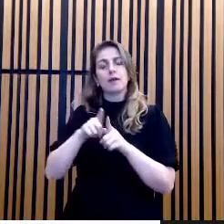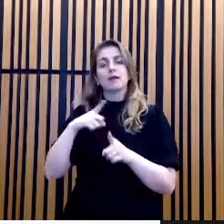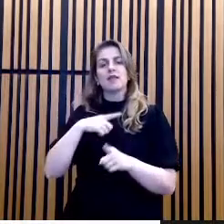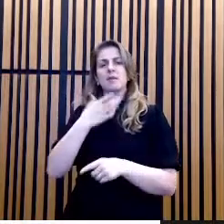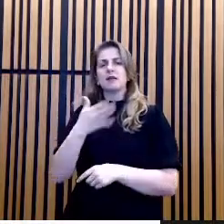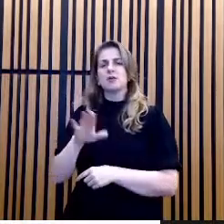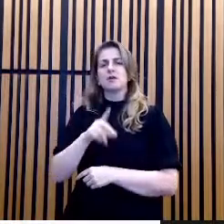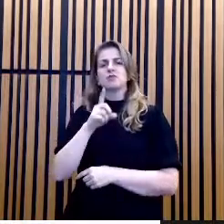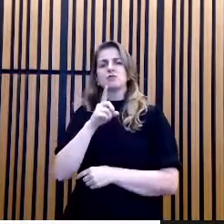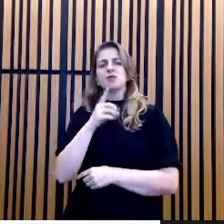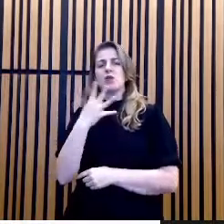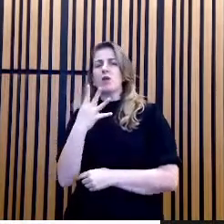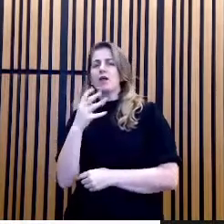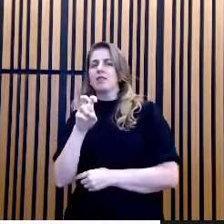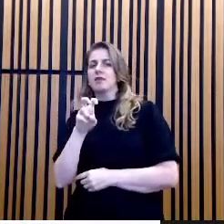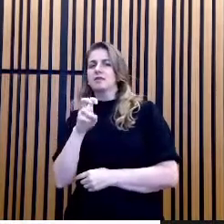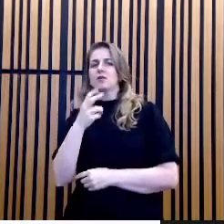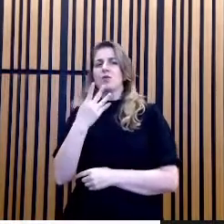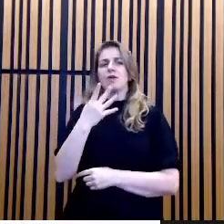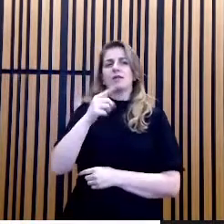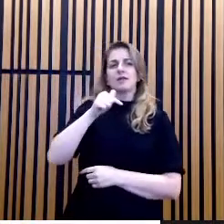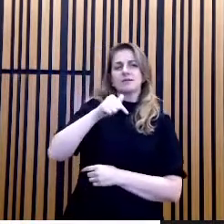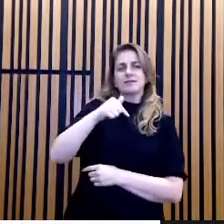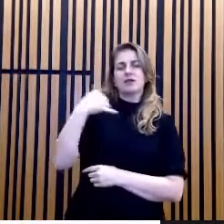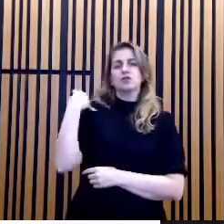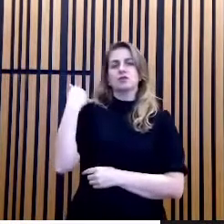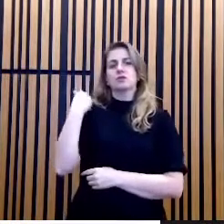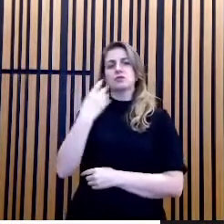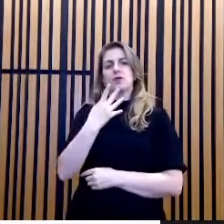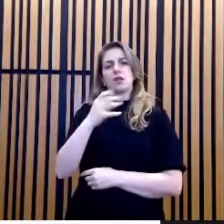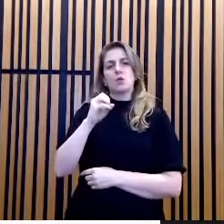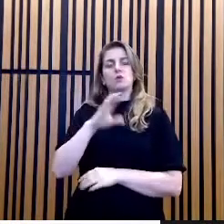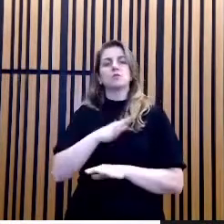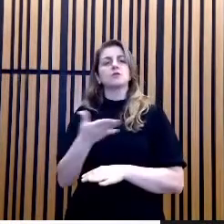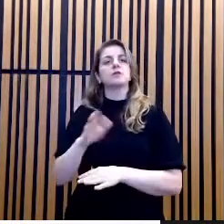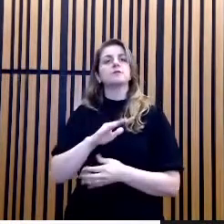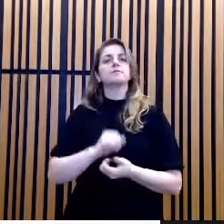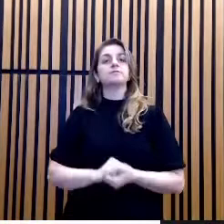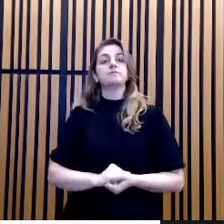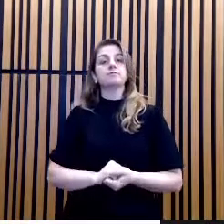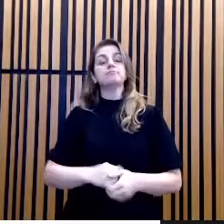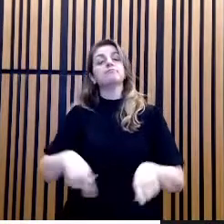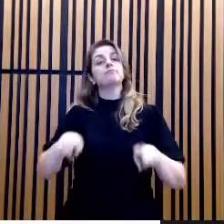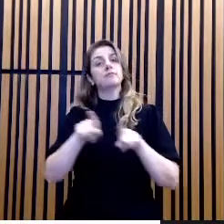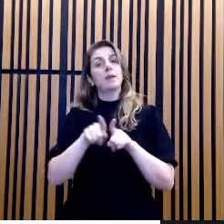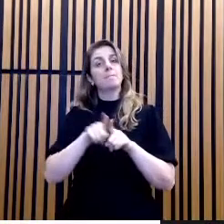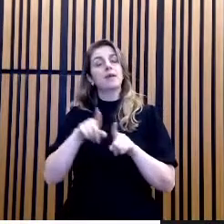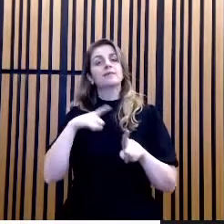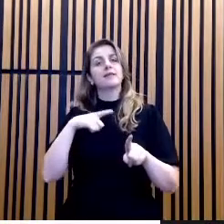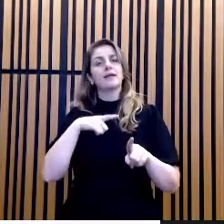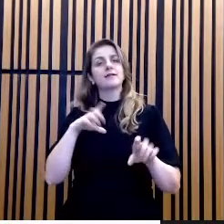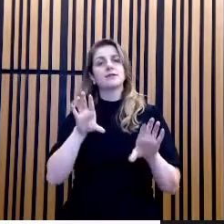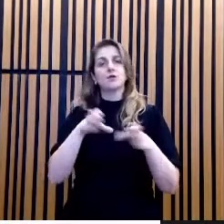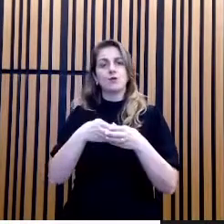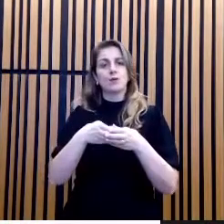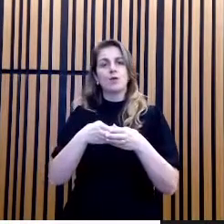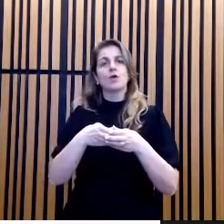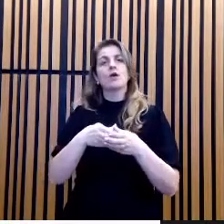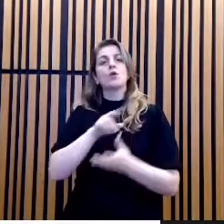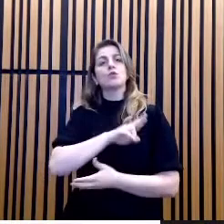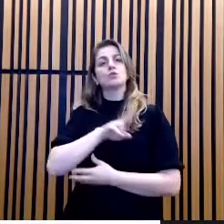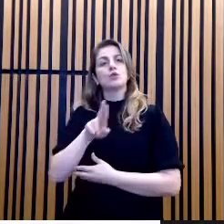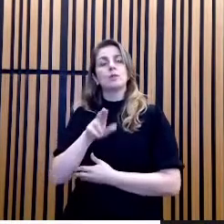A Fabiola deve estar lá perto dos 47, 48 anos, por aí. E aí tem essa comunidade que chama